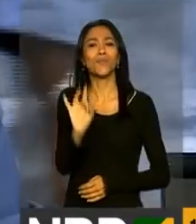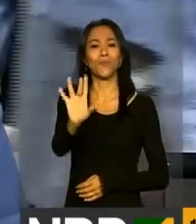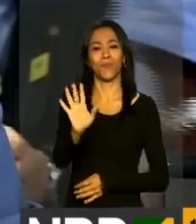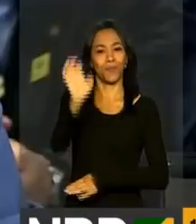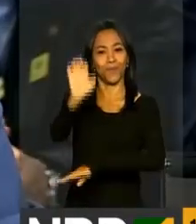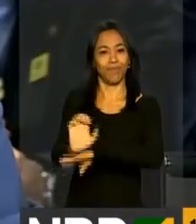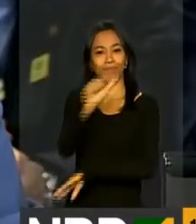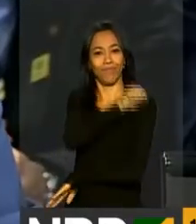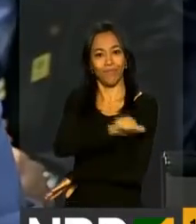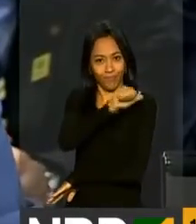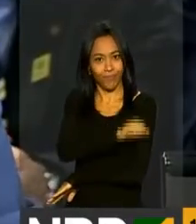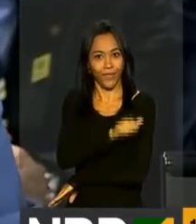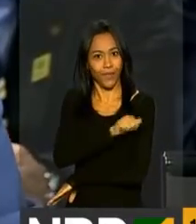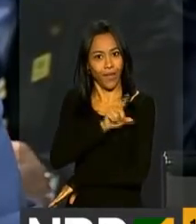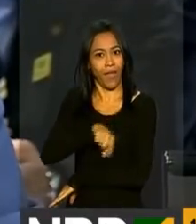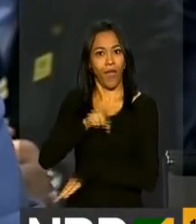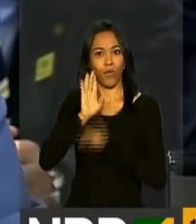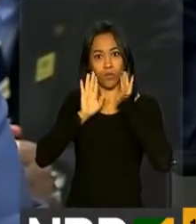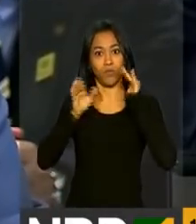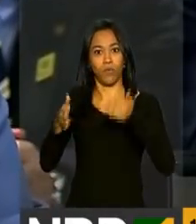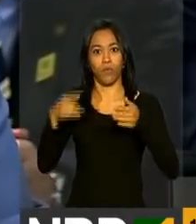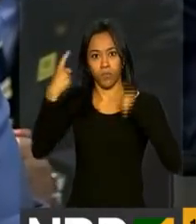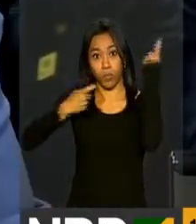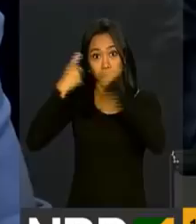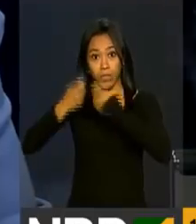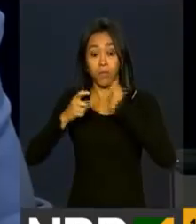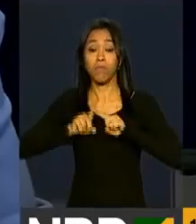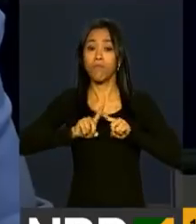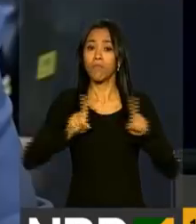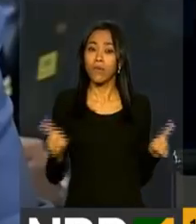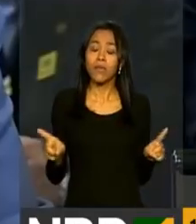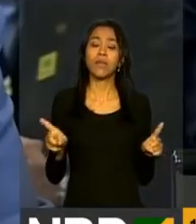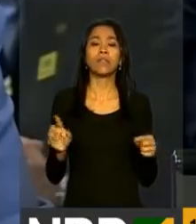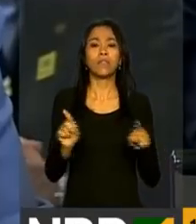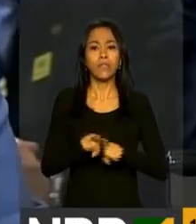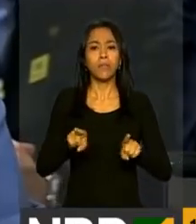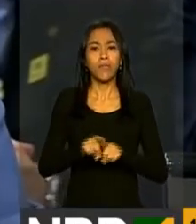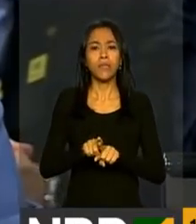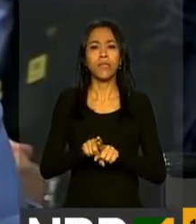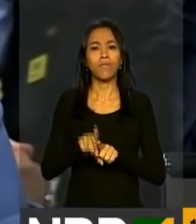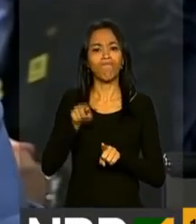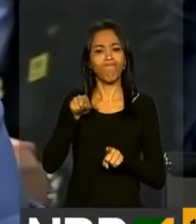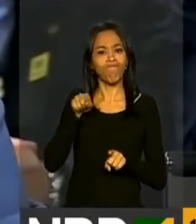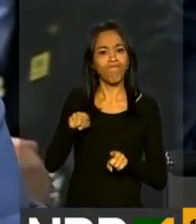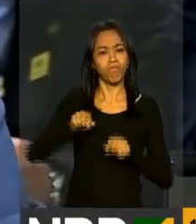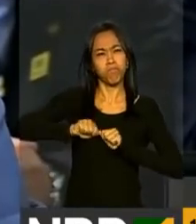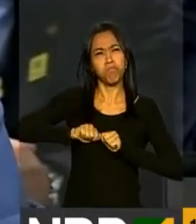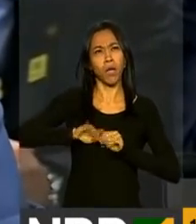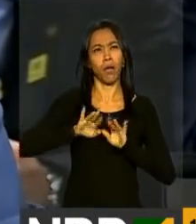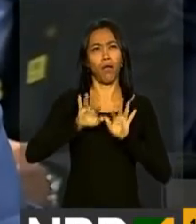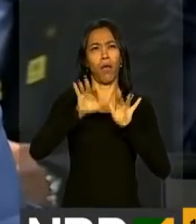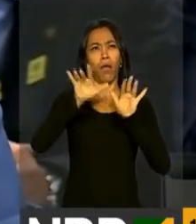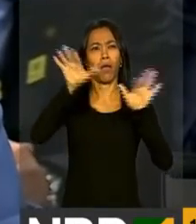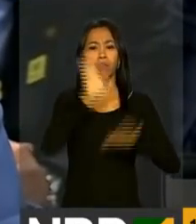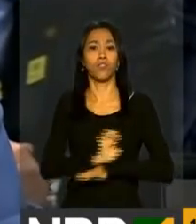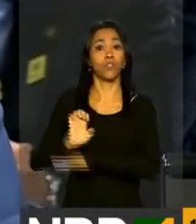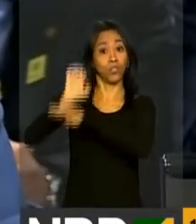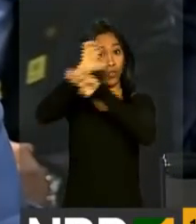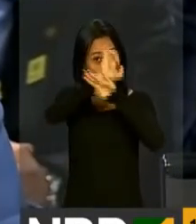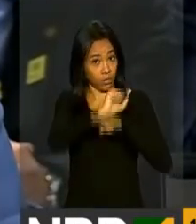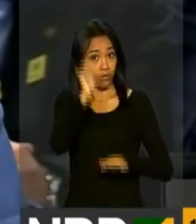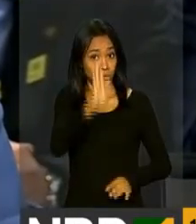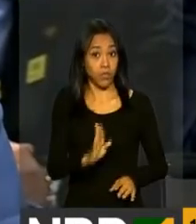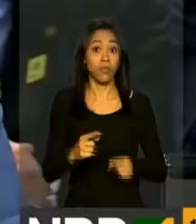esta é a nossa preocupação mas ela se espraia por vários estados brasileiros